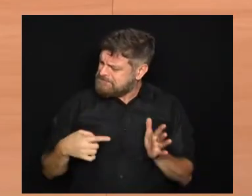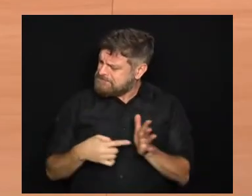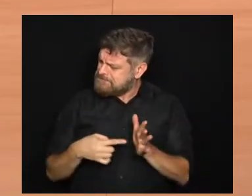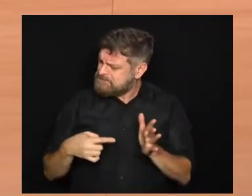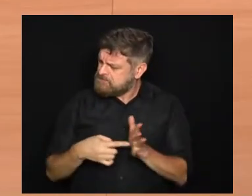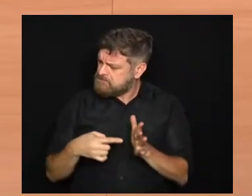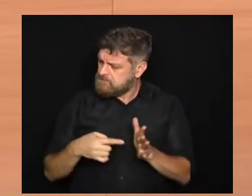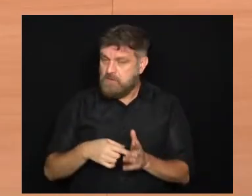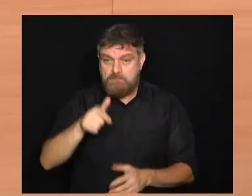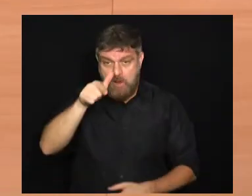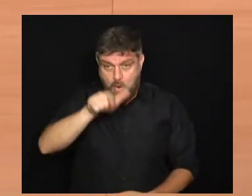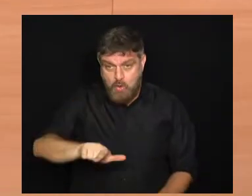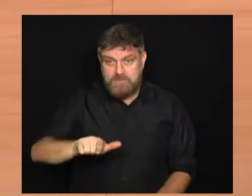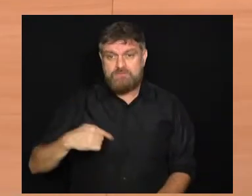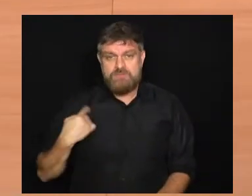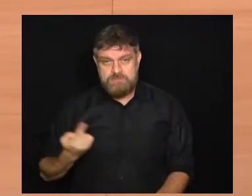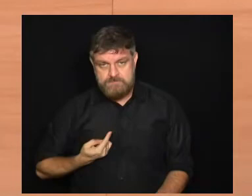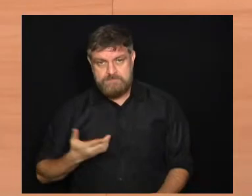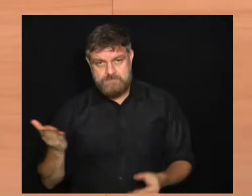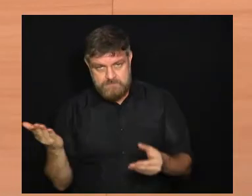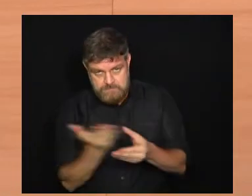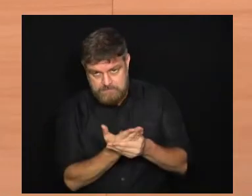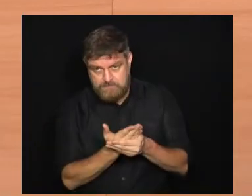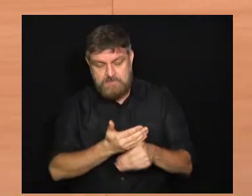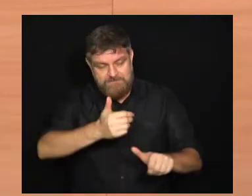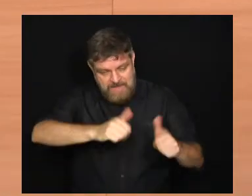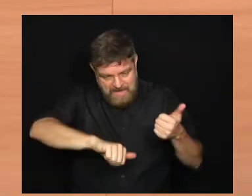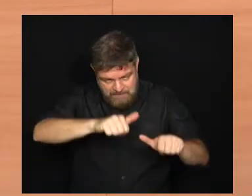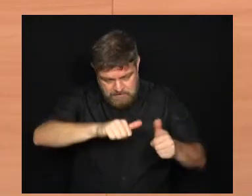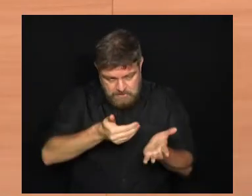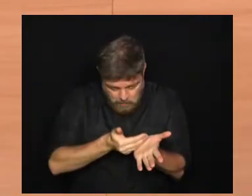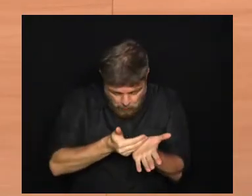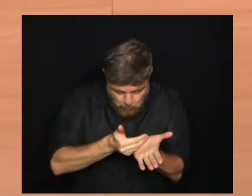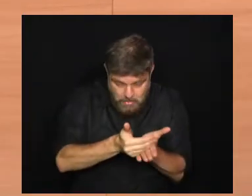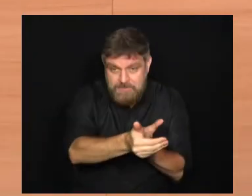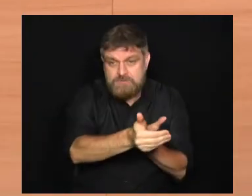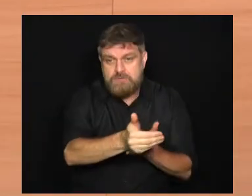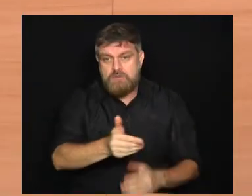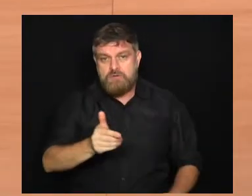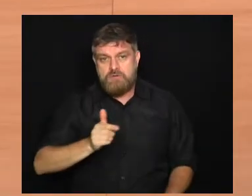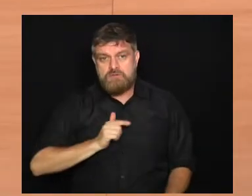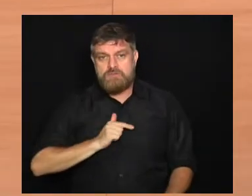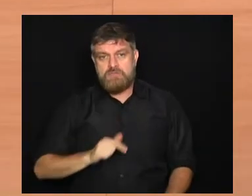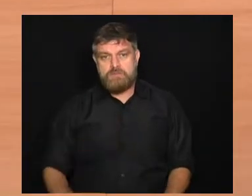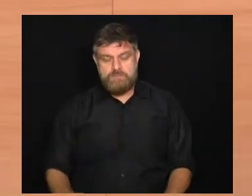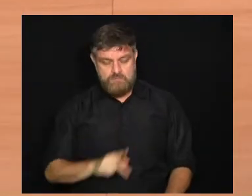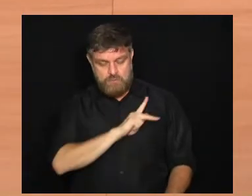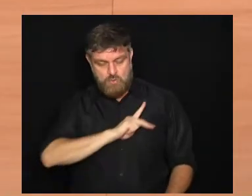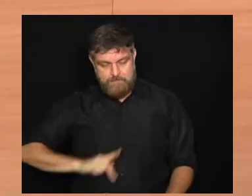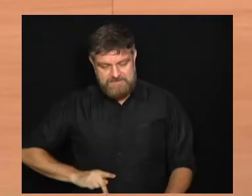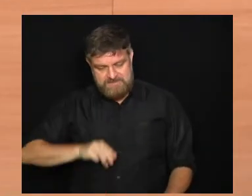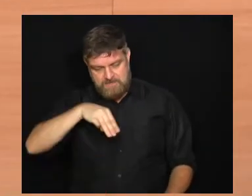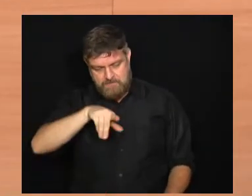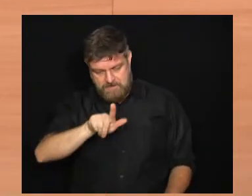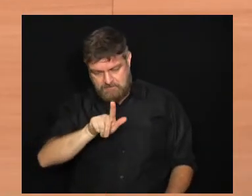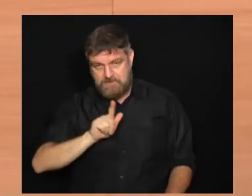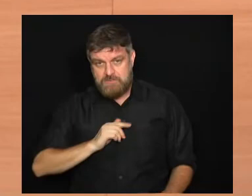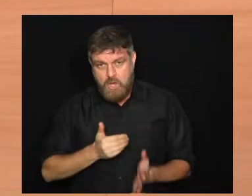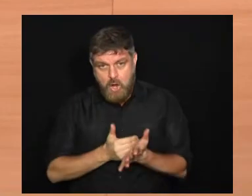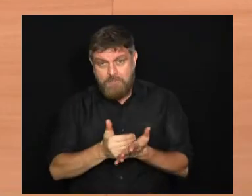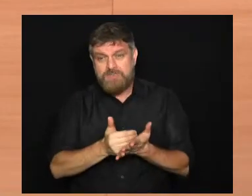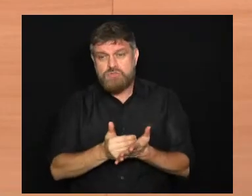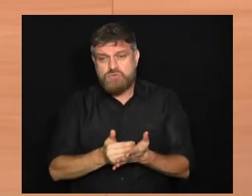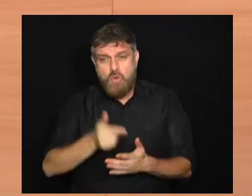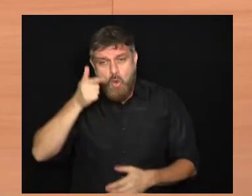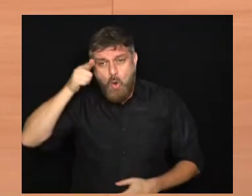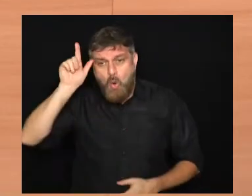Mas, repito, o processo apuratório já foi iniciado, de pronto, o doutor Marcos Pimenta iniciou logo de ontem, pela parte